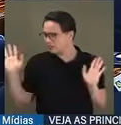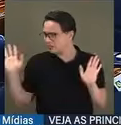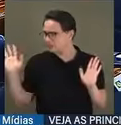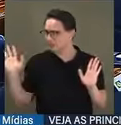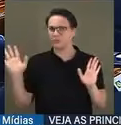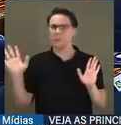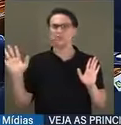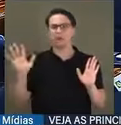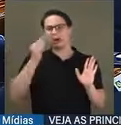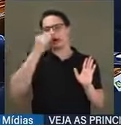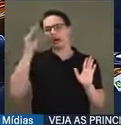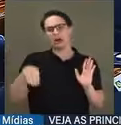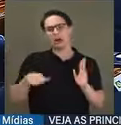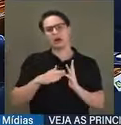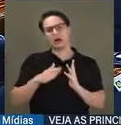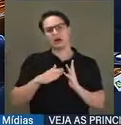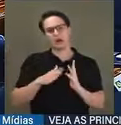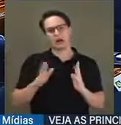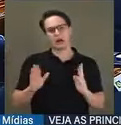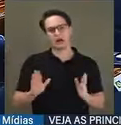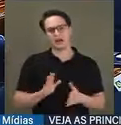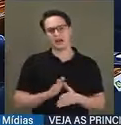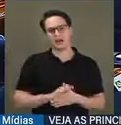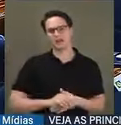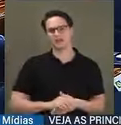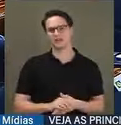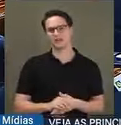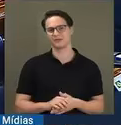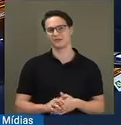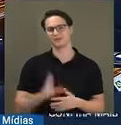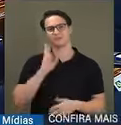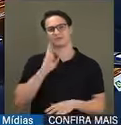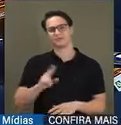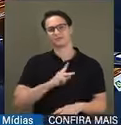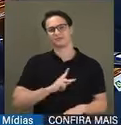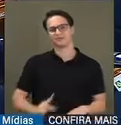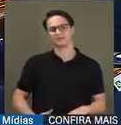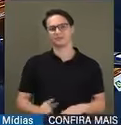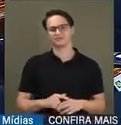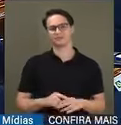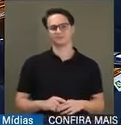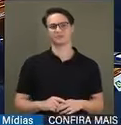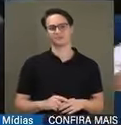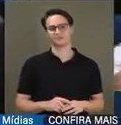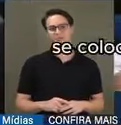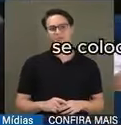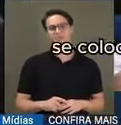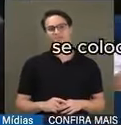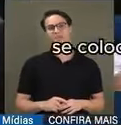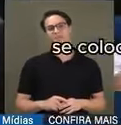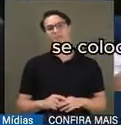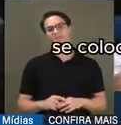é uma desmoralização. Aí, senhor presidente, a gente vê mais, olha,